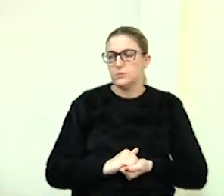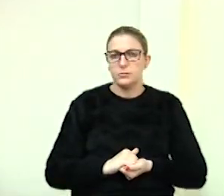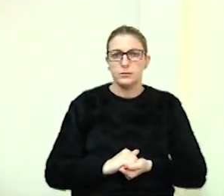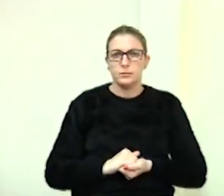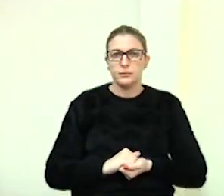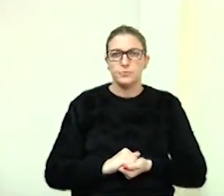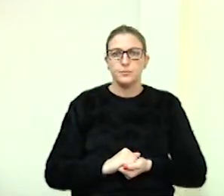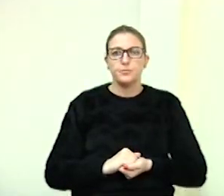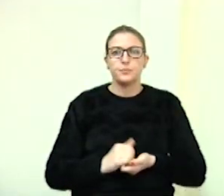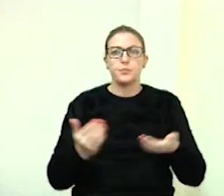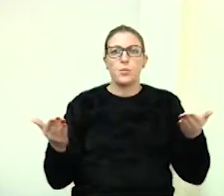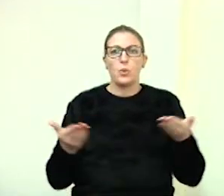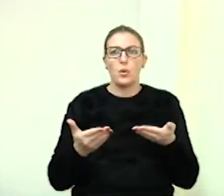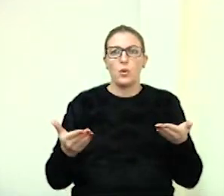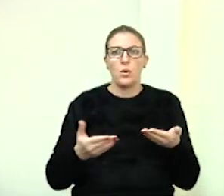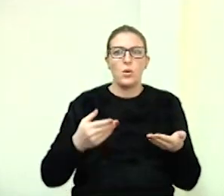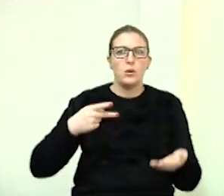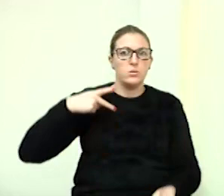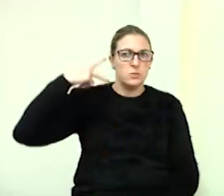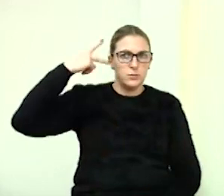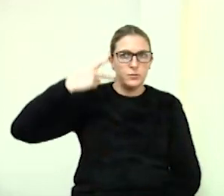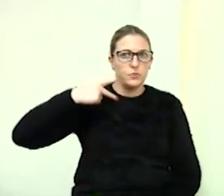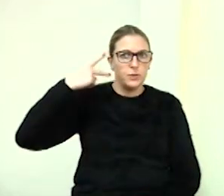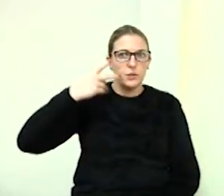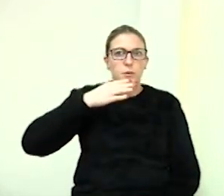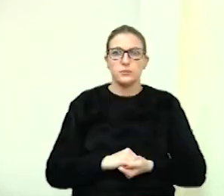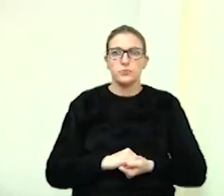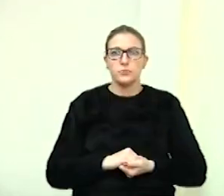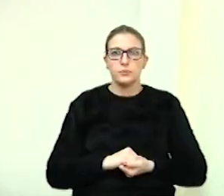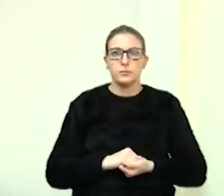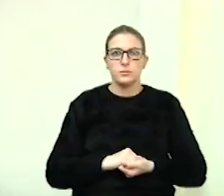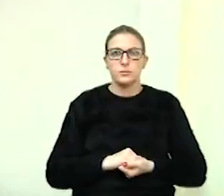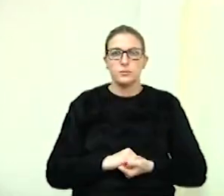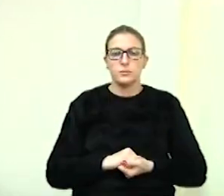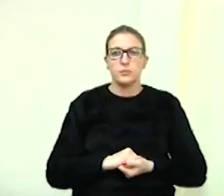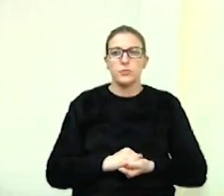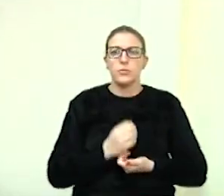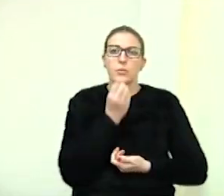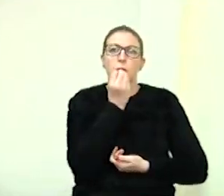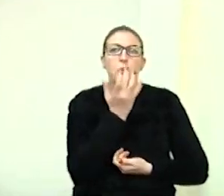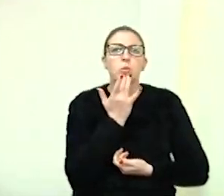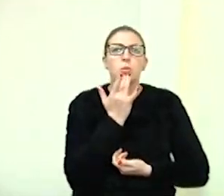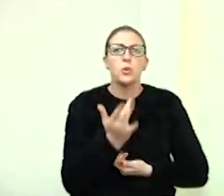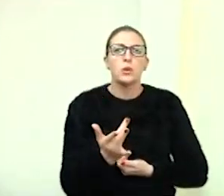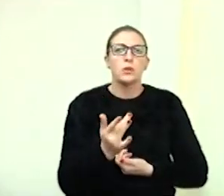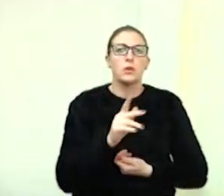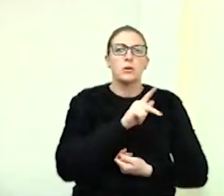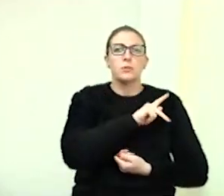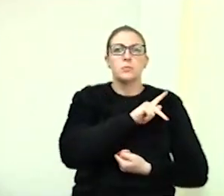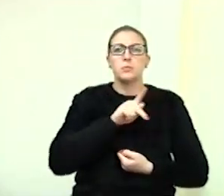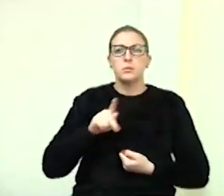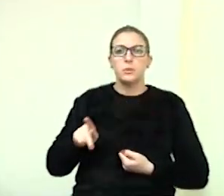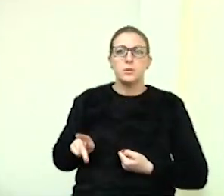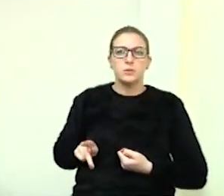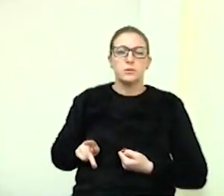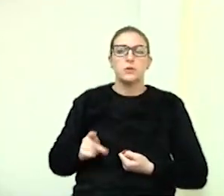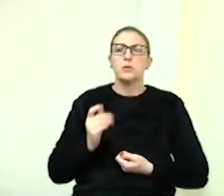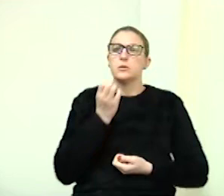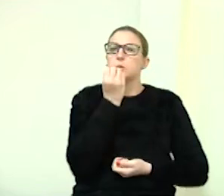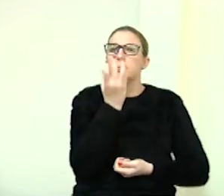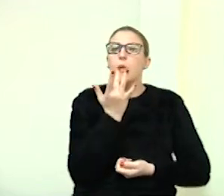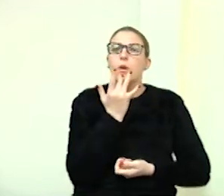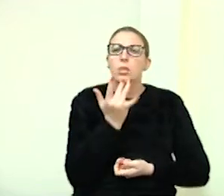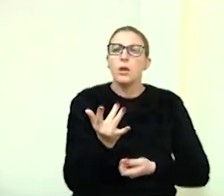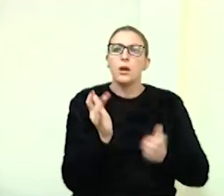Passamos, então, a palavra ao vereador Leandro Augusto Basso. Boa tarde, presidente. Boa tarde, nobres